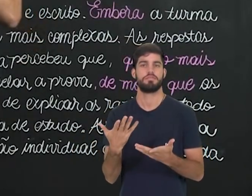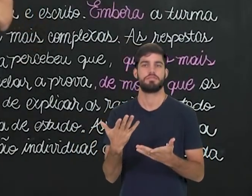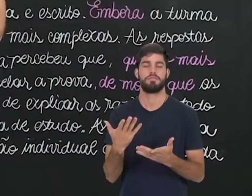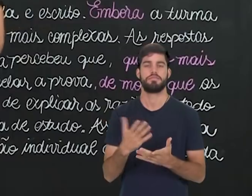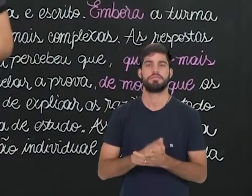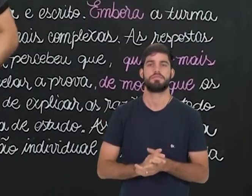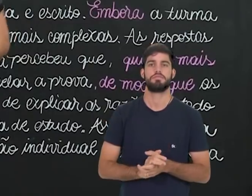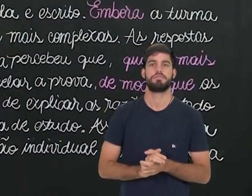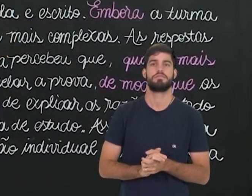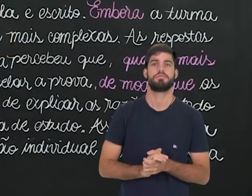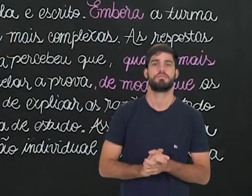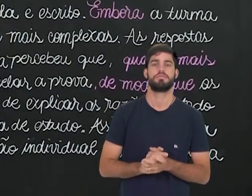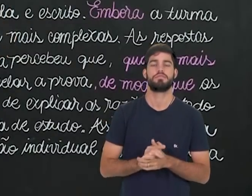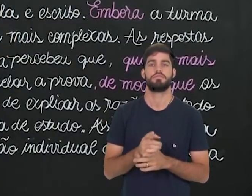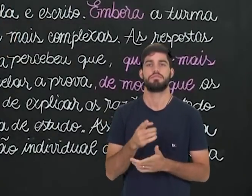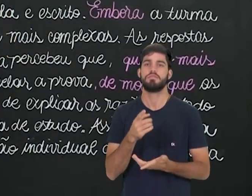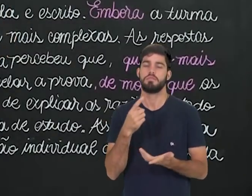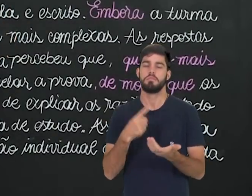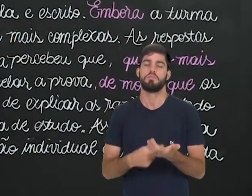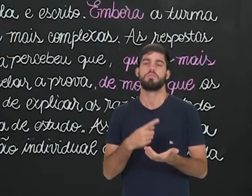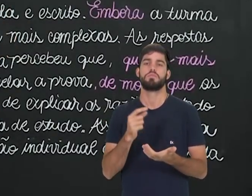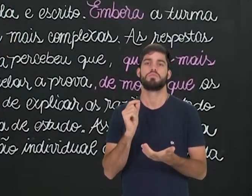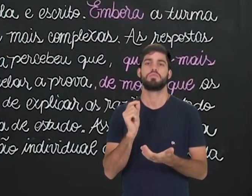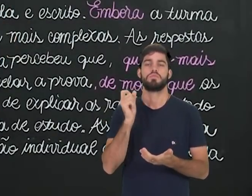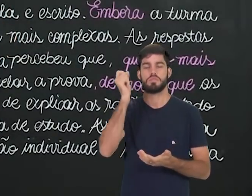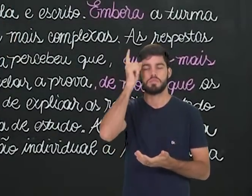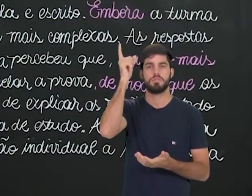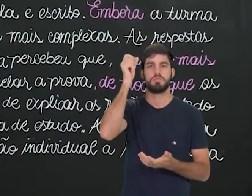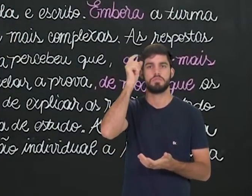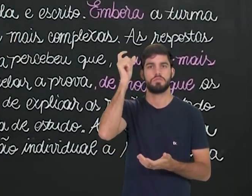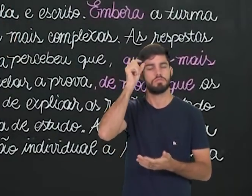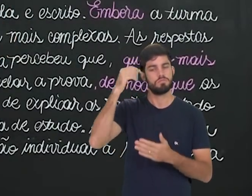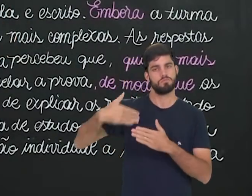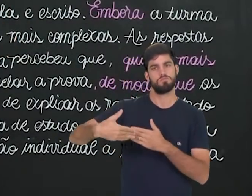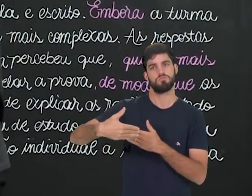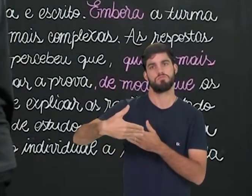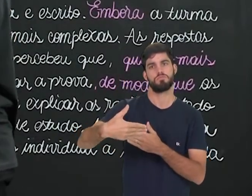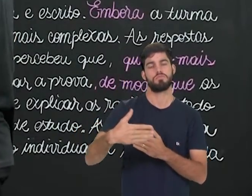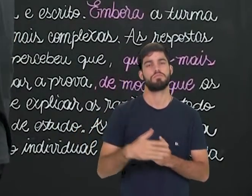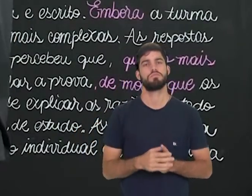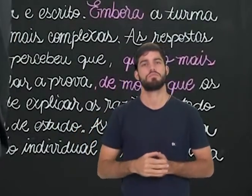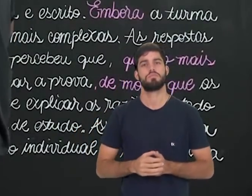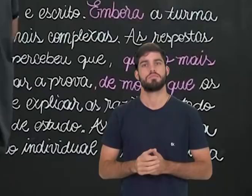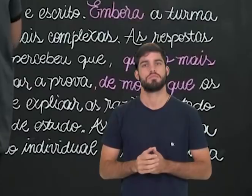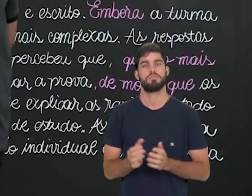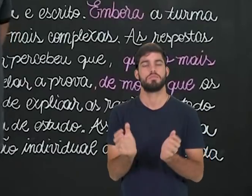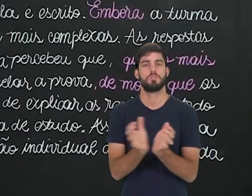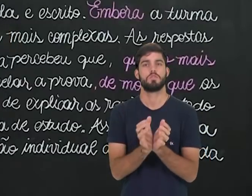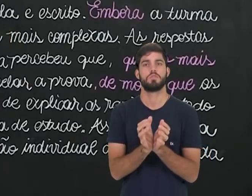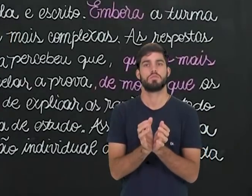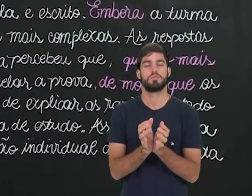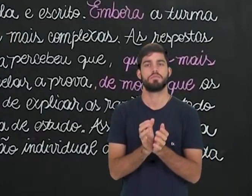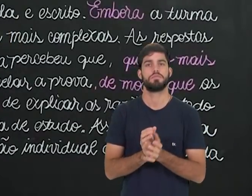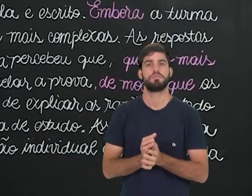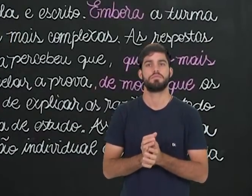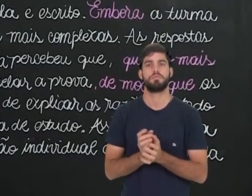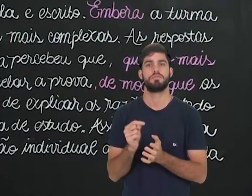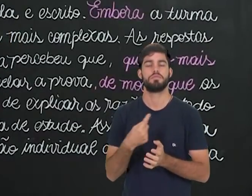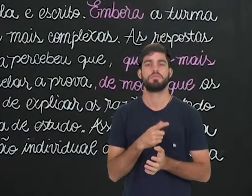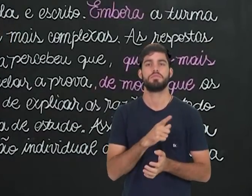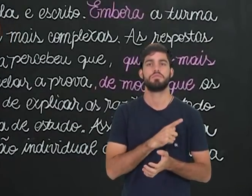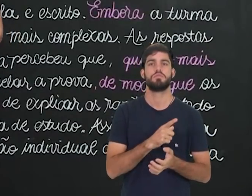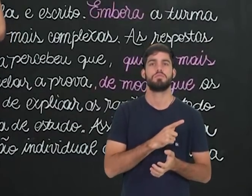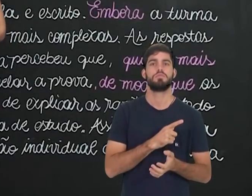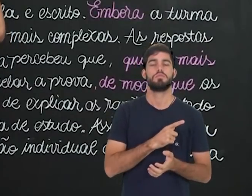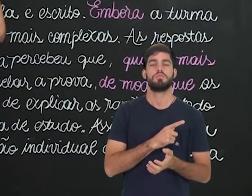como consecutivas estabelecem uma ideia de consequência. Ainda no grupo, perceba que é um grupo vasto, né? Nós temos as